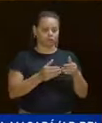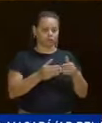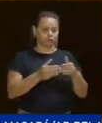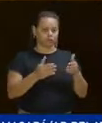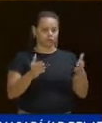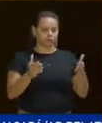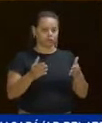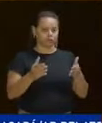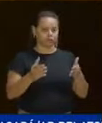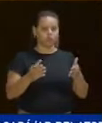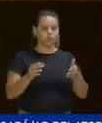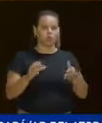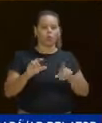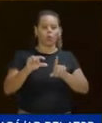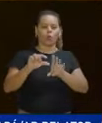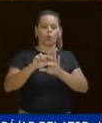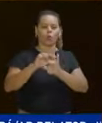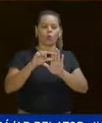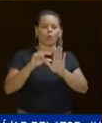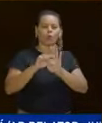ASE.